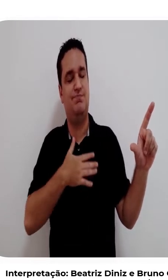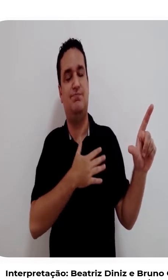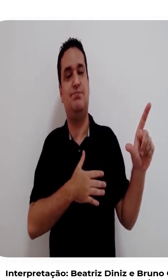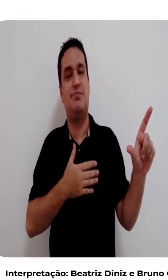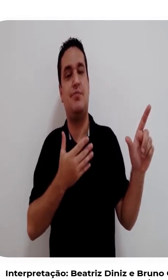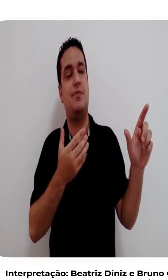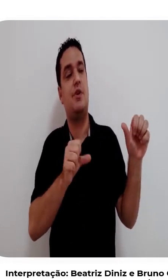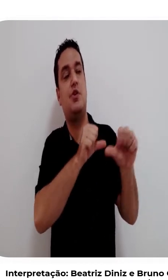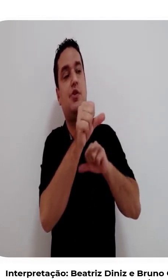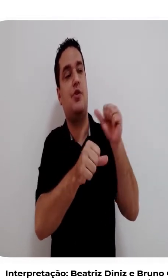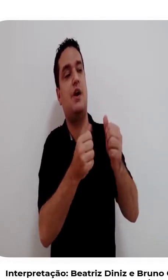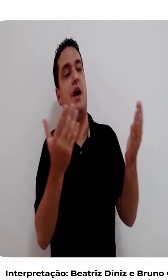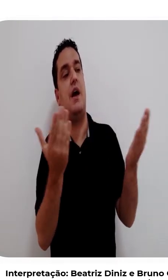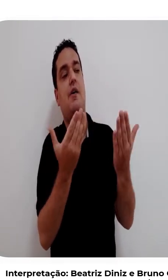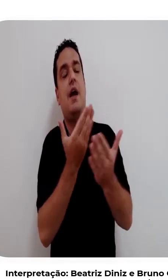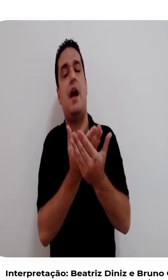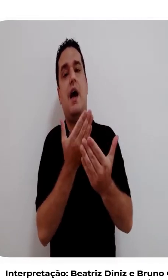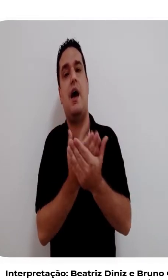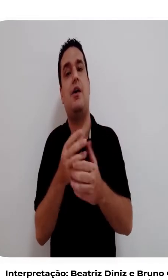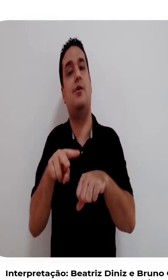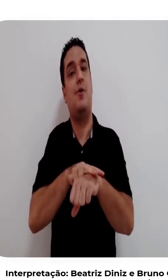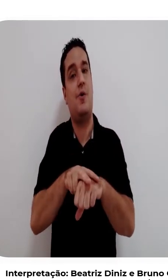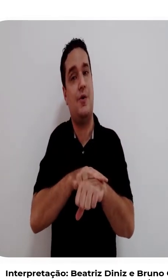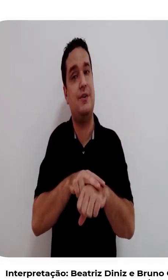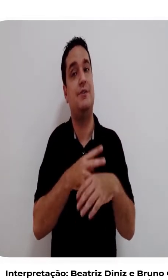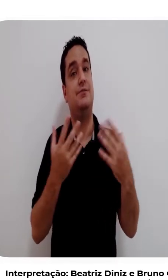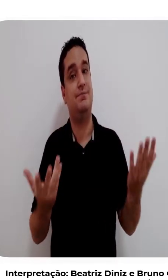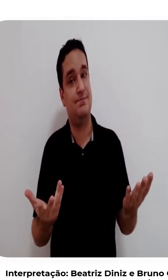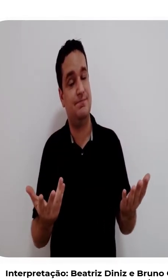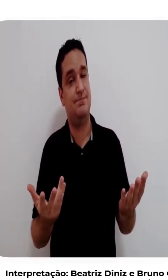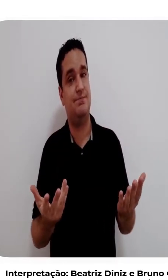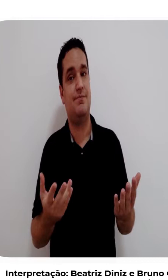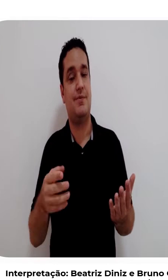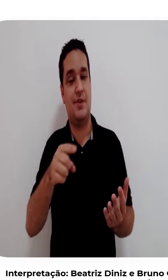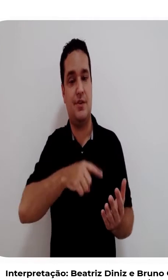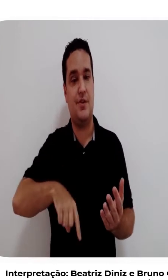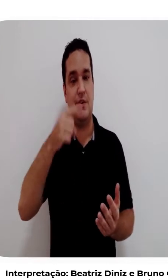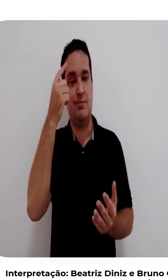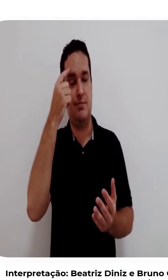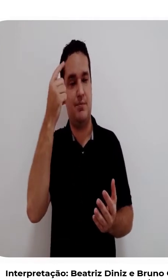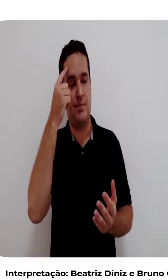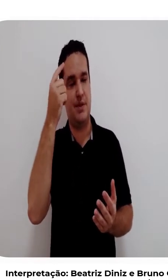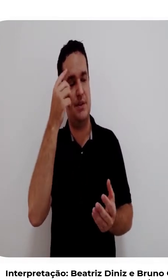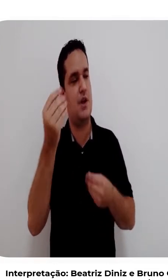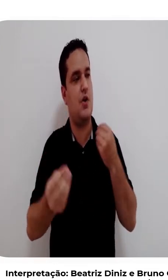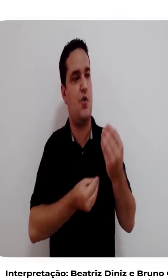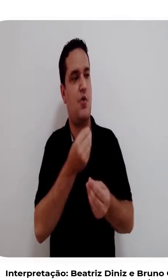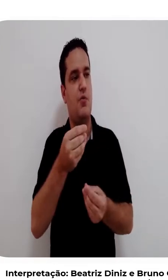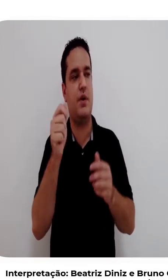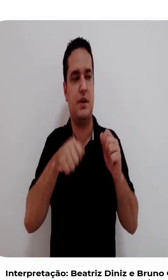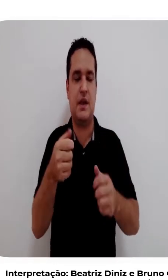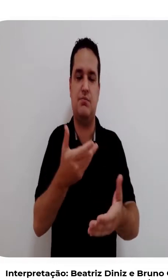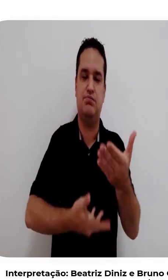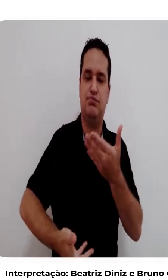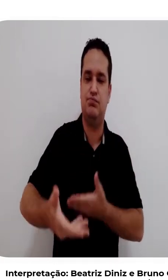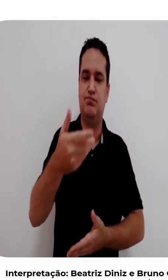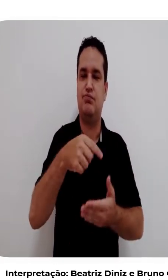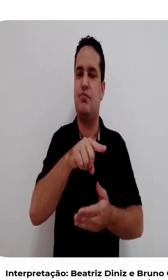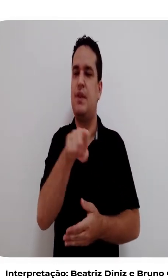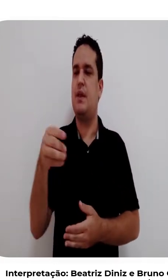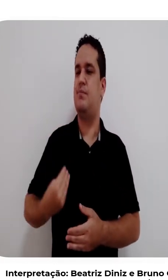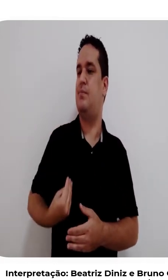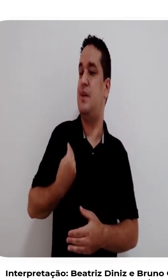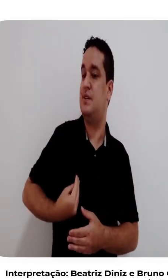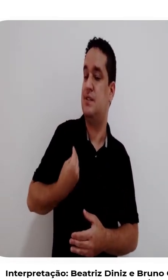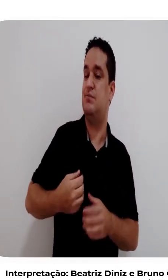online. Então, no mesmo momento em que a gente tenta conciliar o envolvimento, a participação efetiva de todas